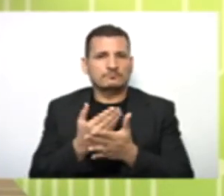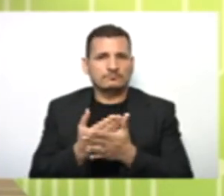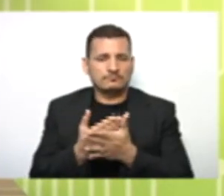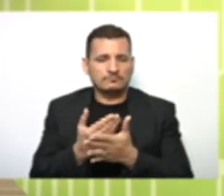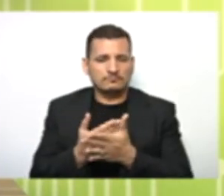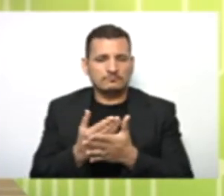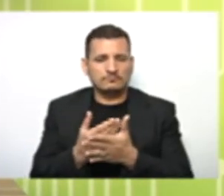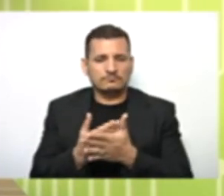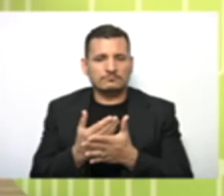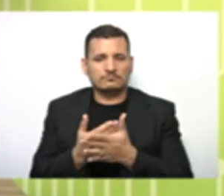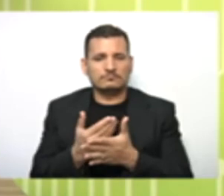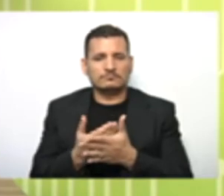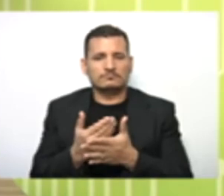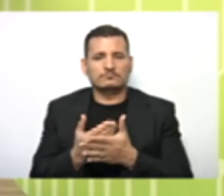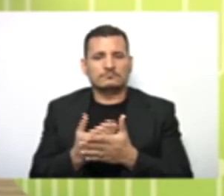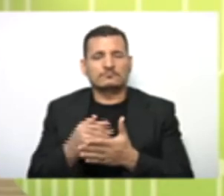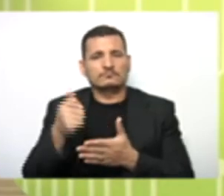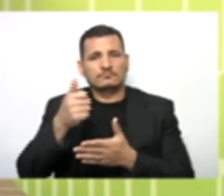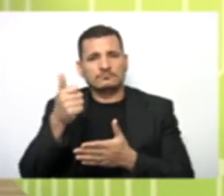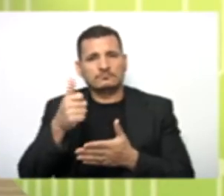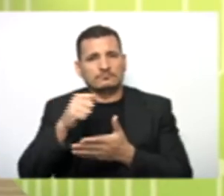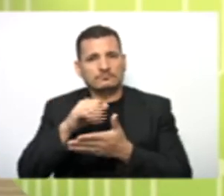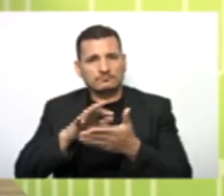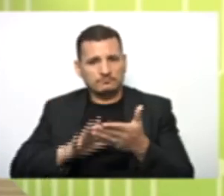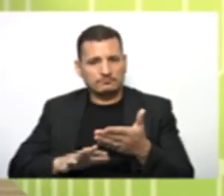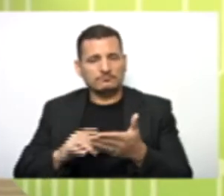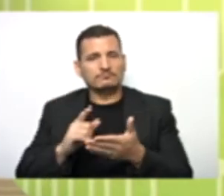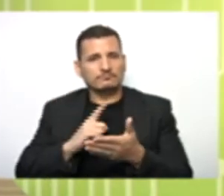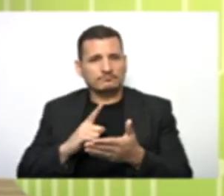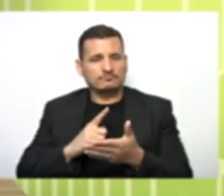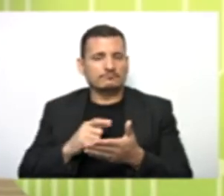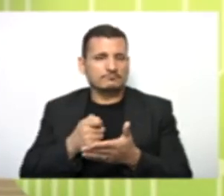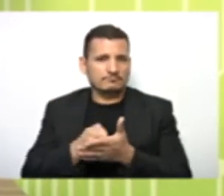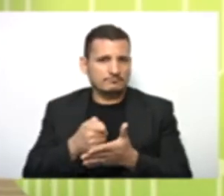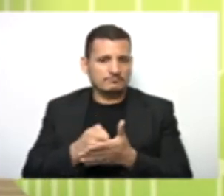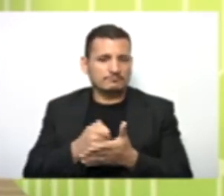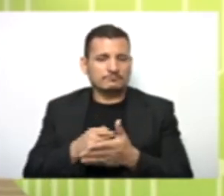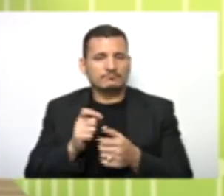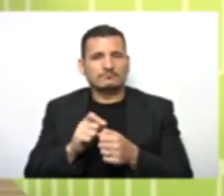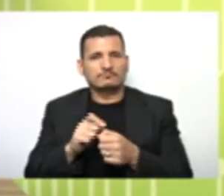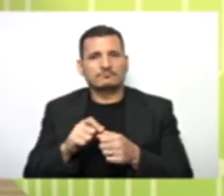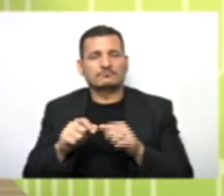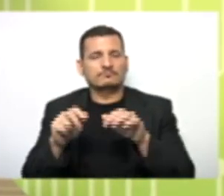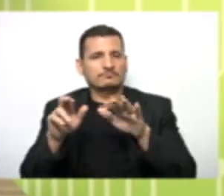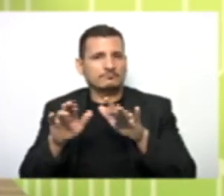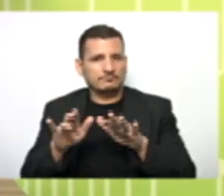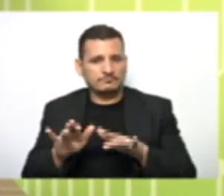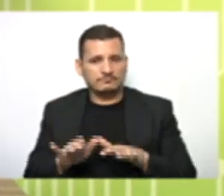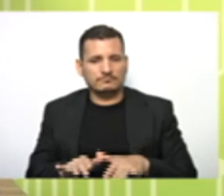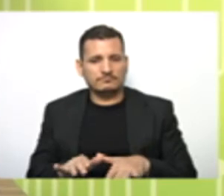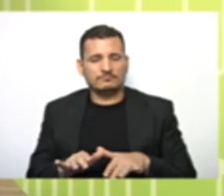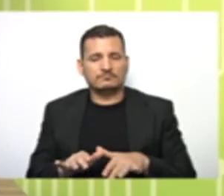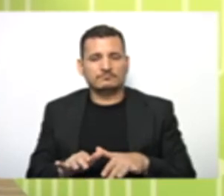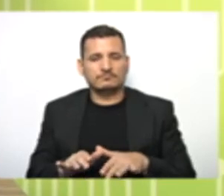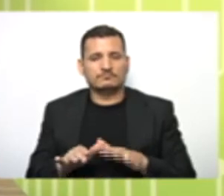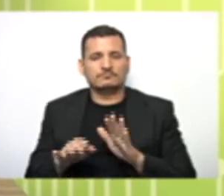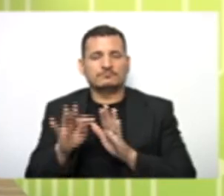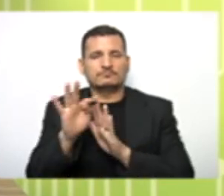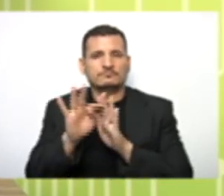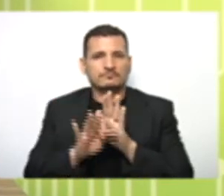né? Inclusive, a primeira atividade de percurso exigia isso, né? Que fizesse através de um programa de edição de texto, né?